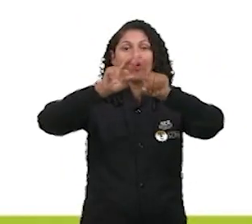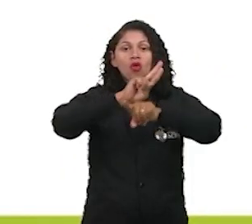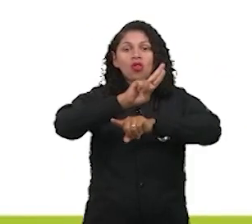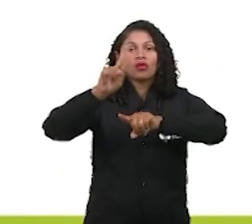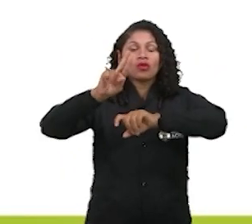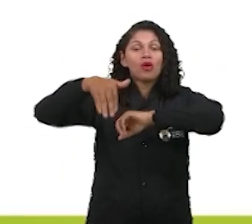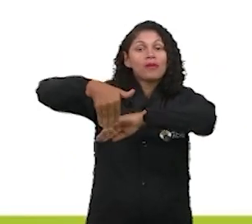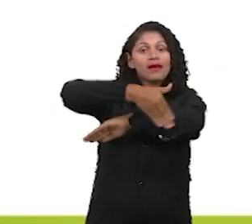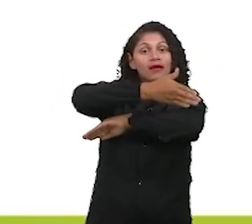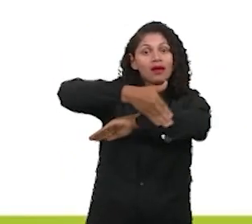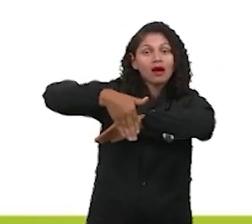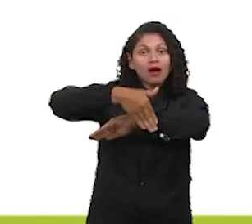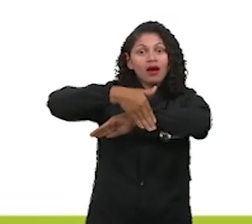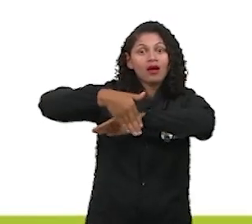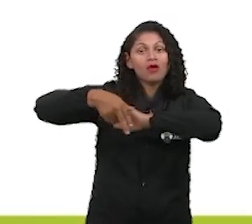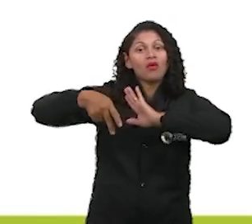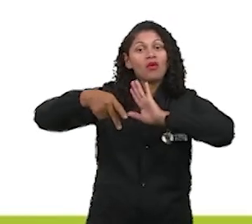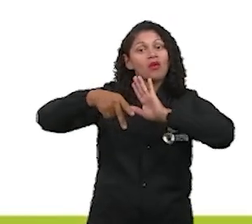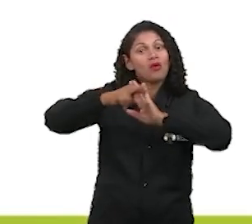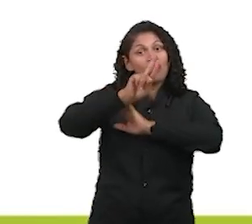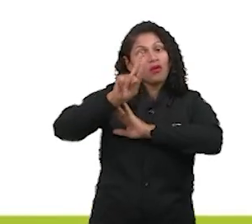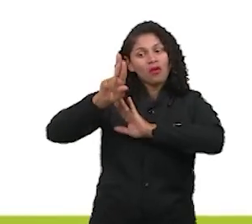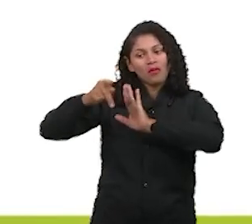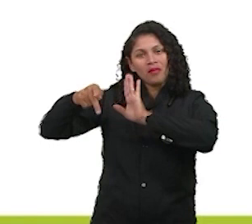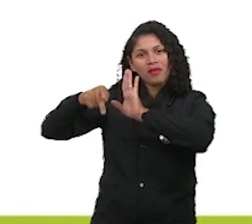seus poemas curtíssimos.